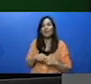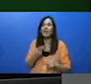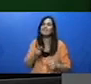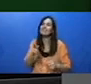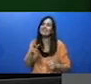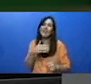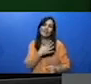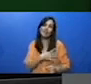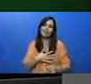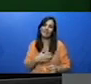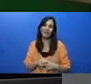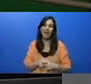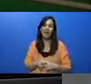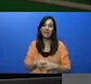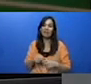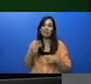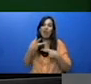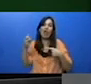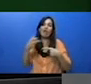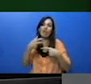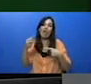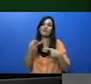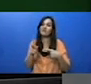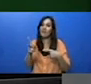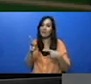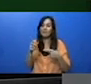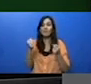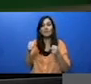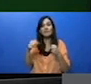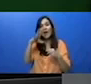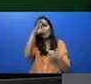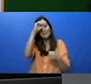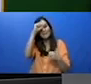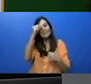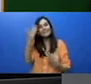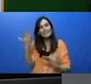ganhar é o melhor. Nesse caso, aprender é o melhor, tá bom?